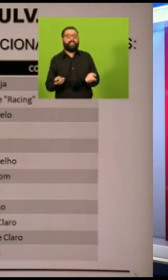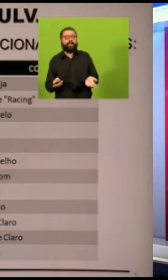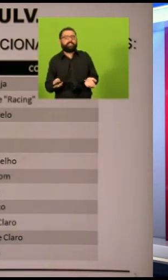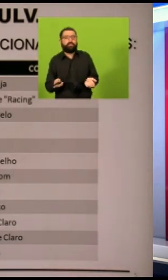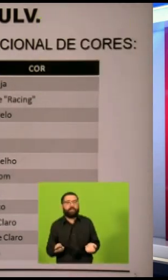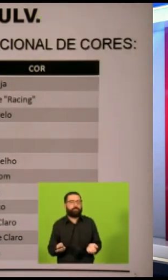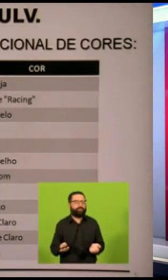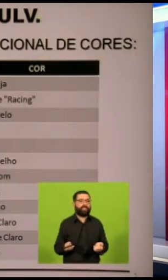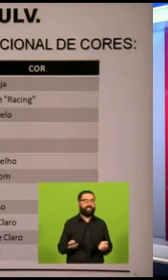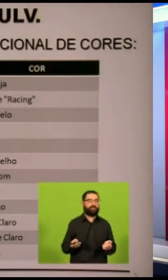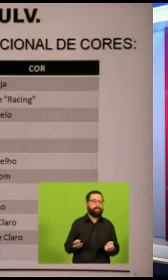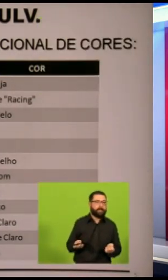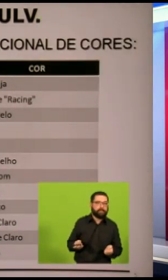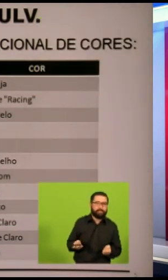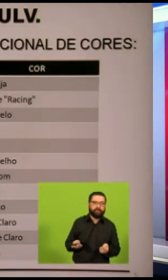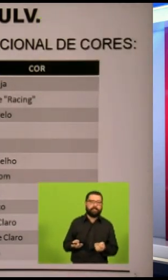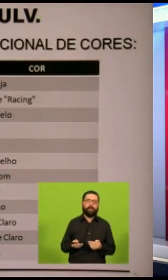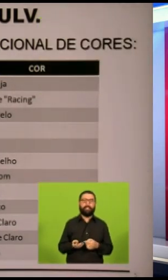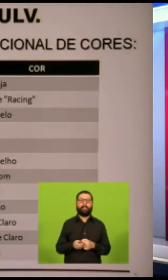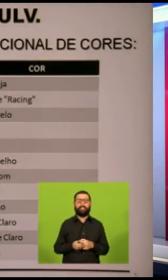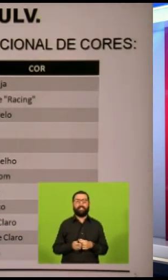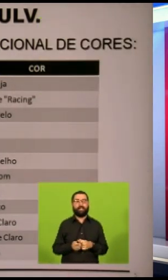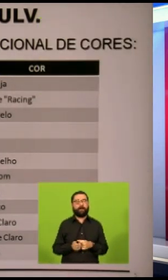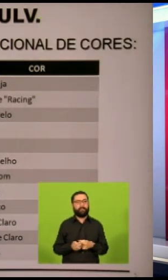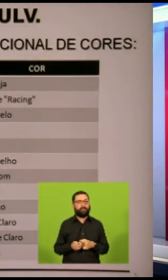E eu falei das cores para vocês, né?